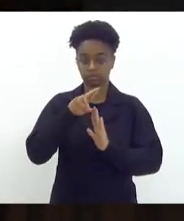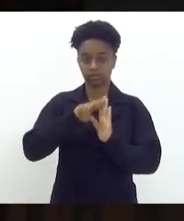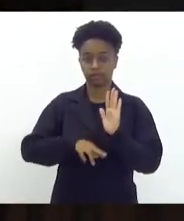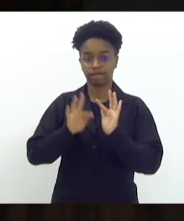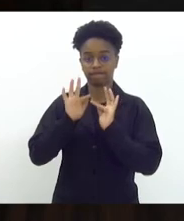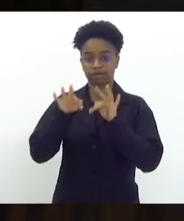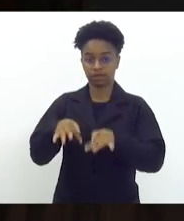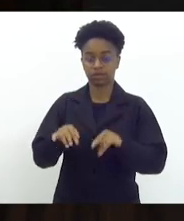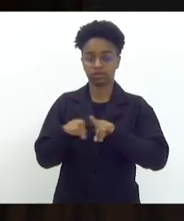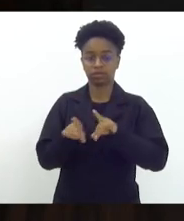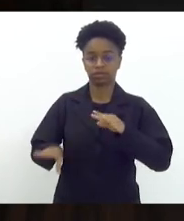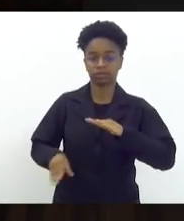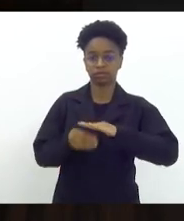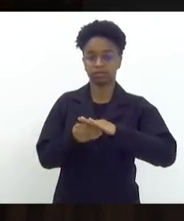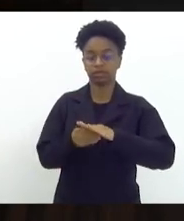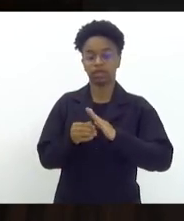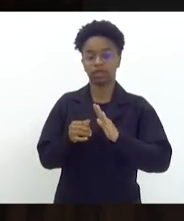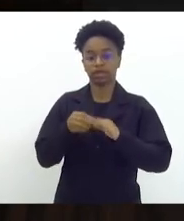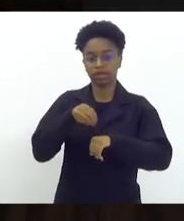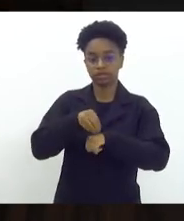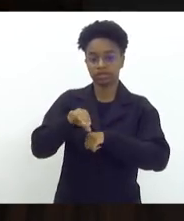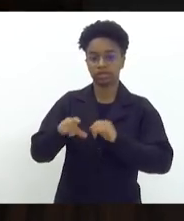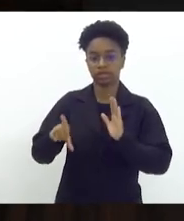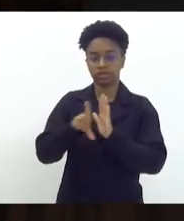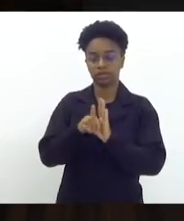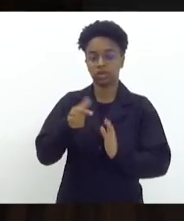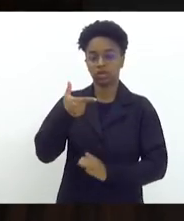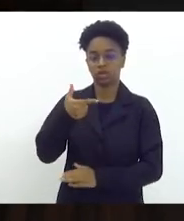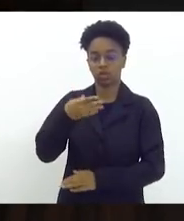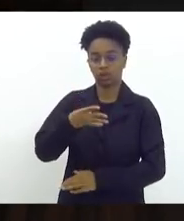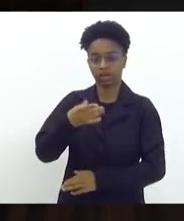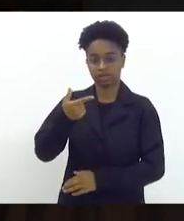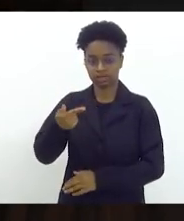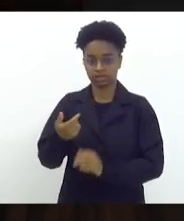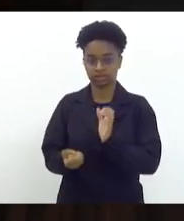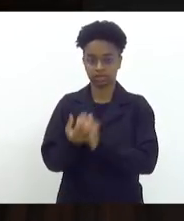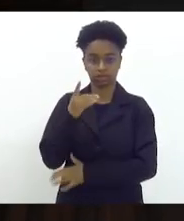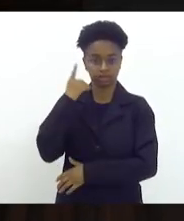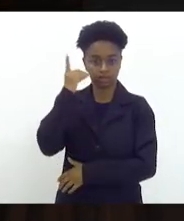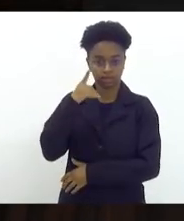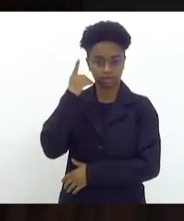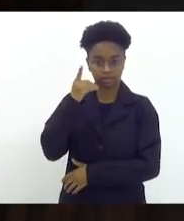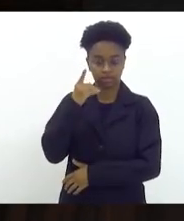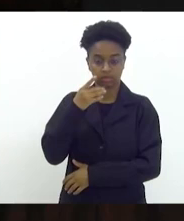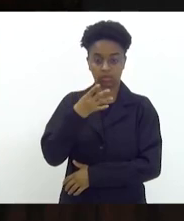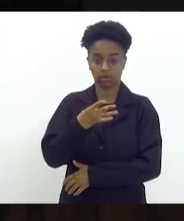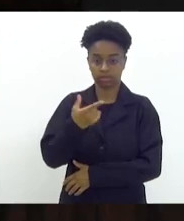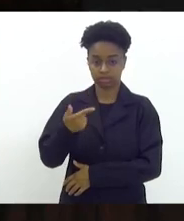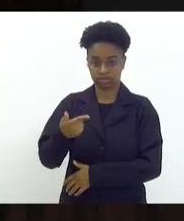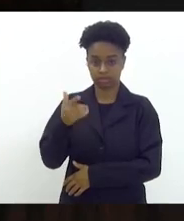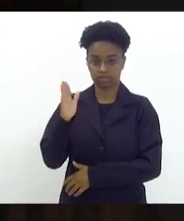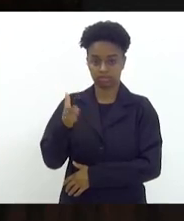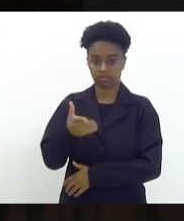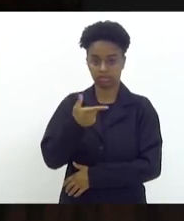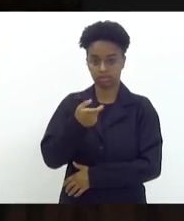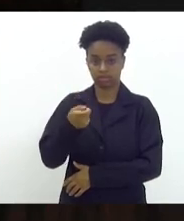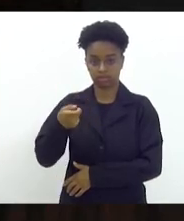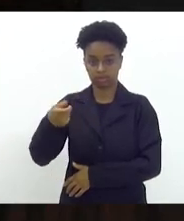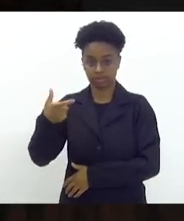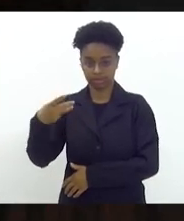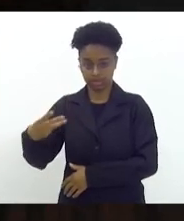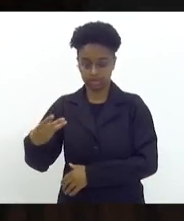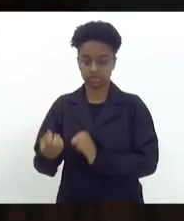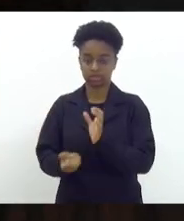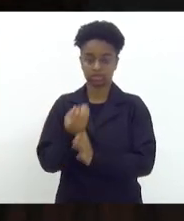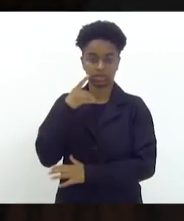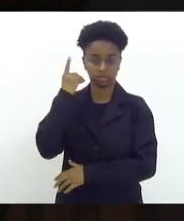assim emendada indicação Legislativa número 47 de autoria do deputado 47 2003 de autoria do